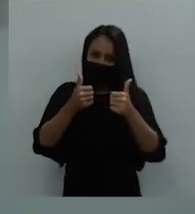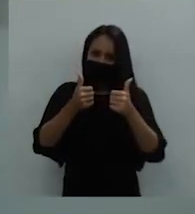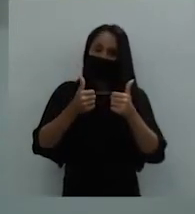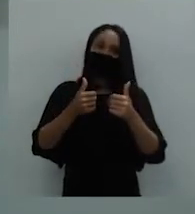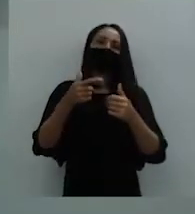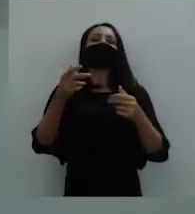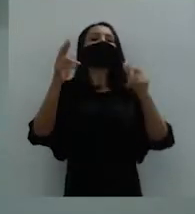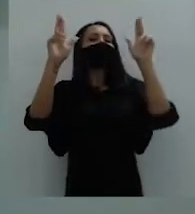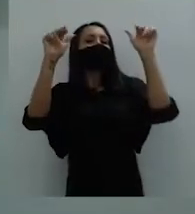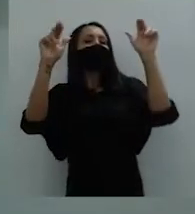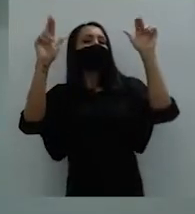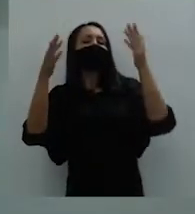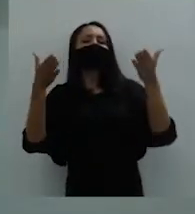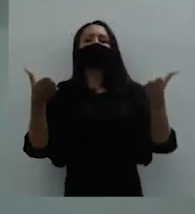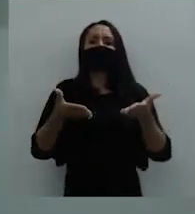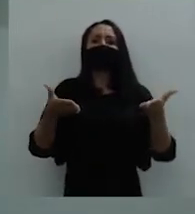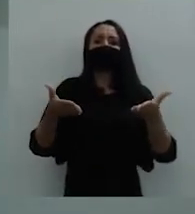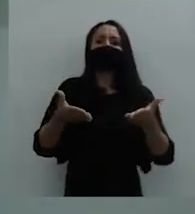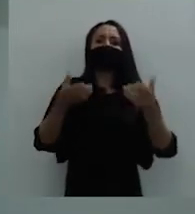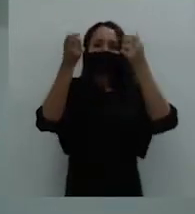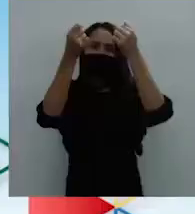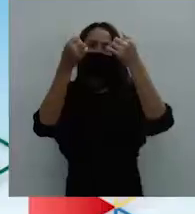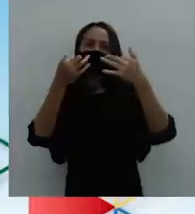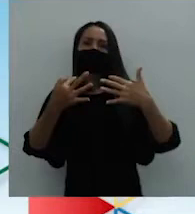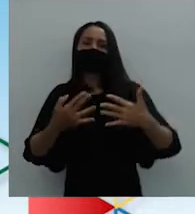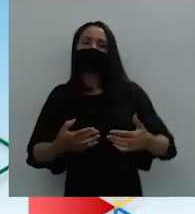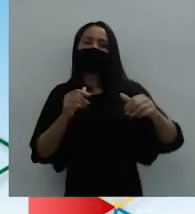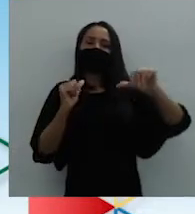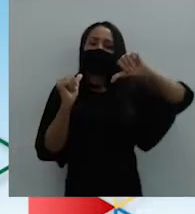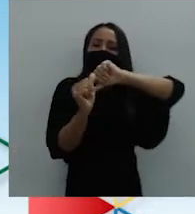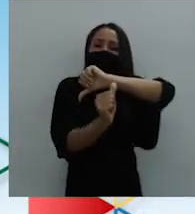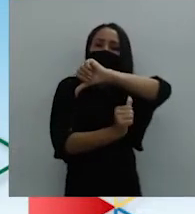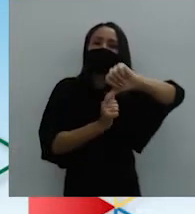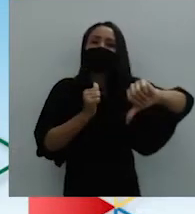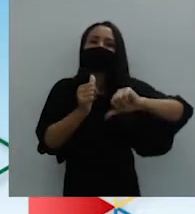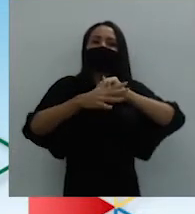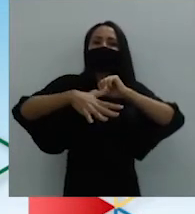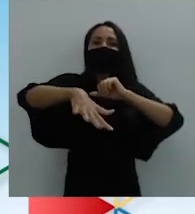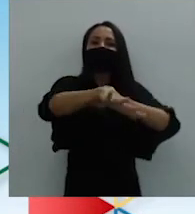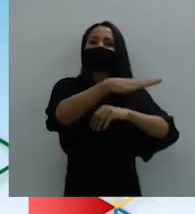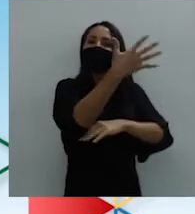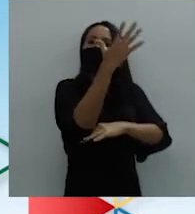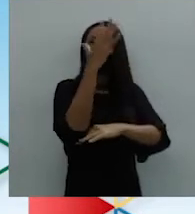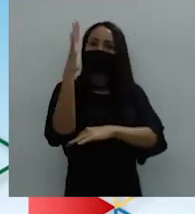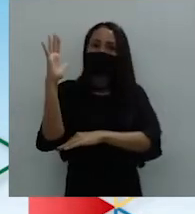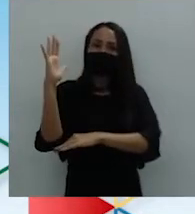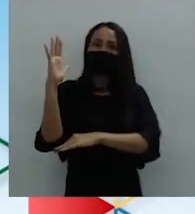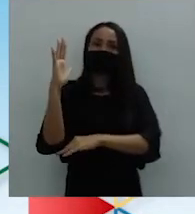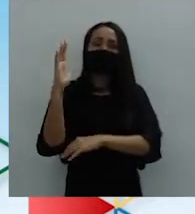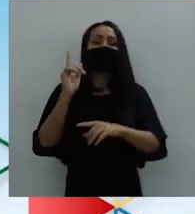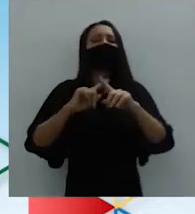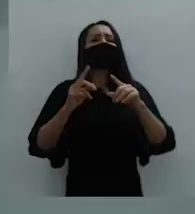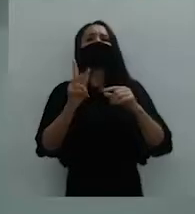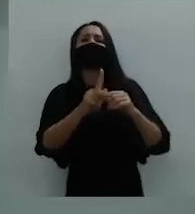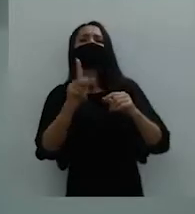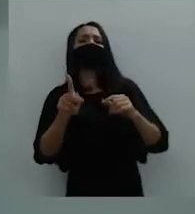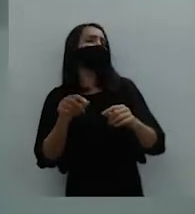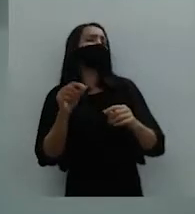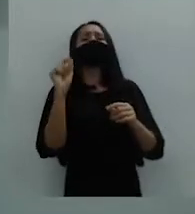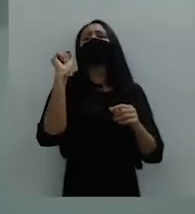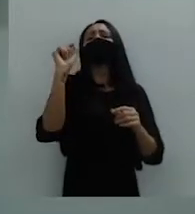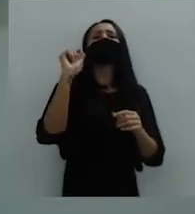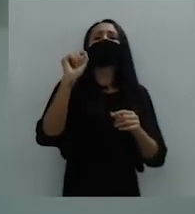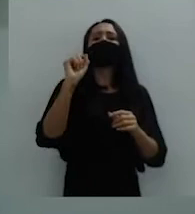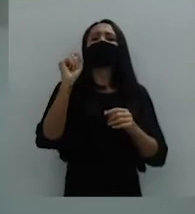O nosso tema que nós iremos ressaltar hoje é modificações das paisagens. Mas professor, o que é que nós iremos